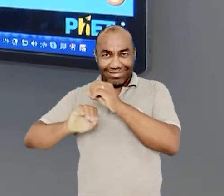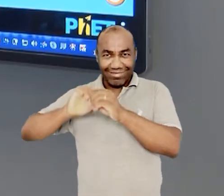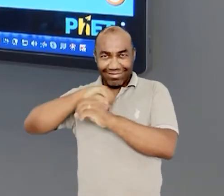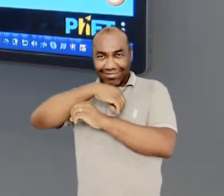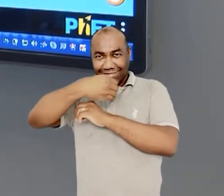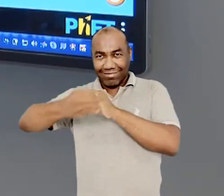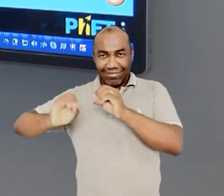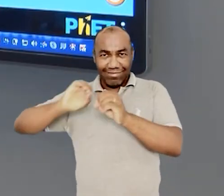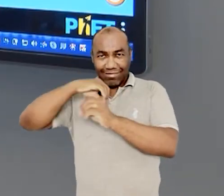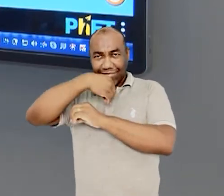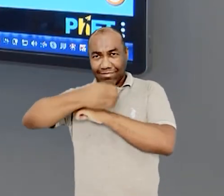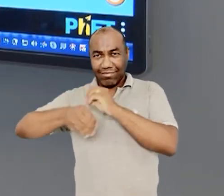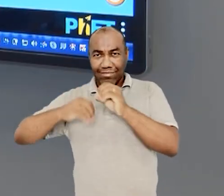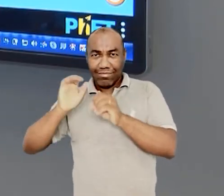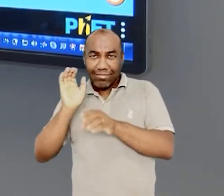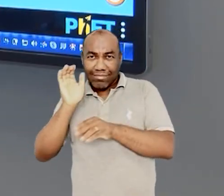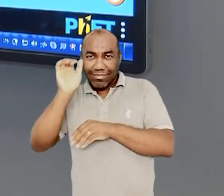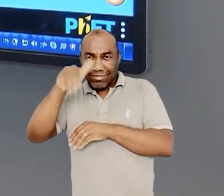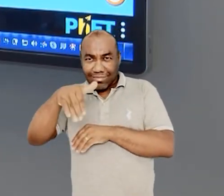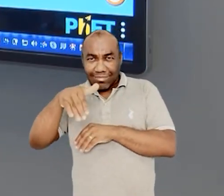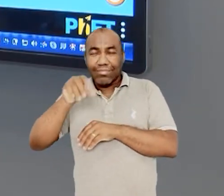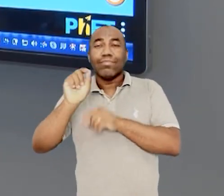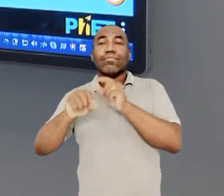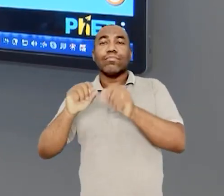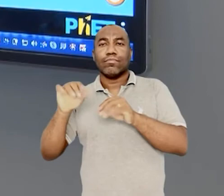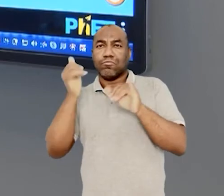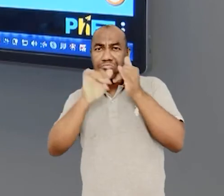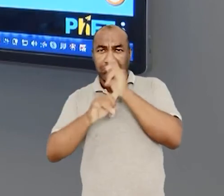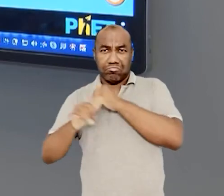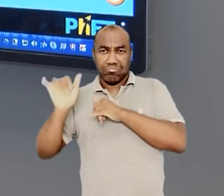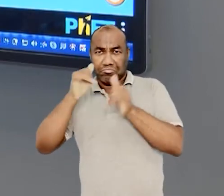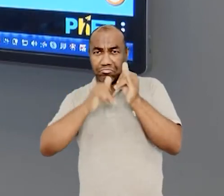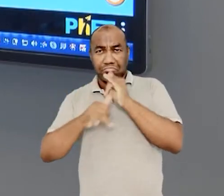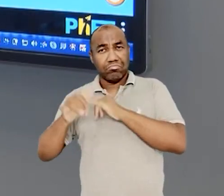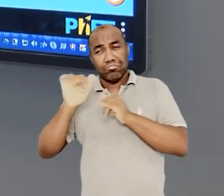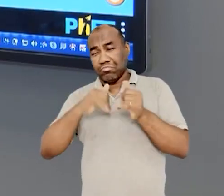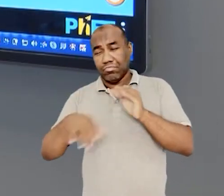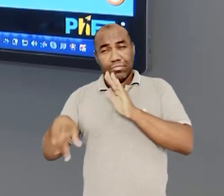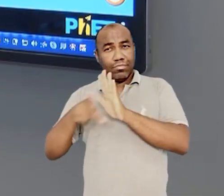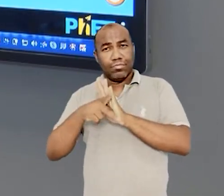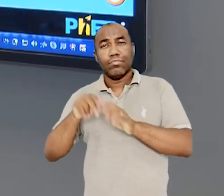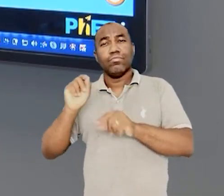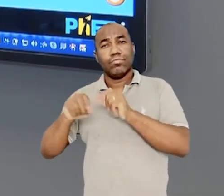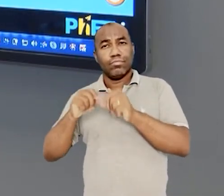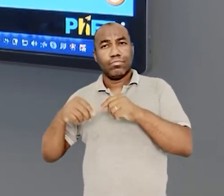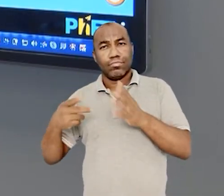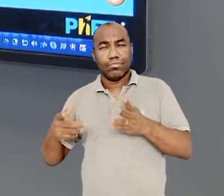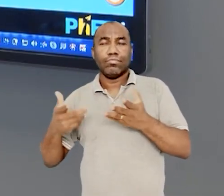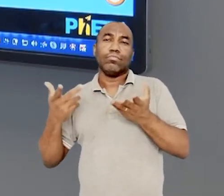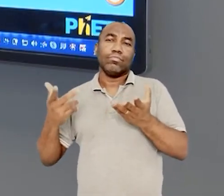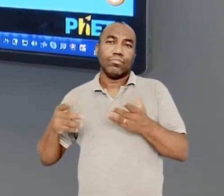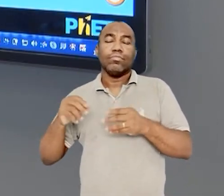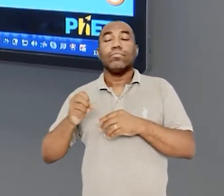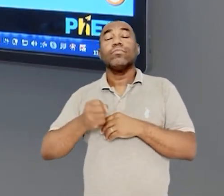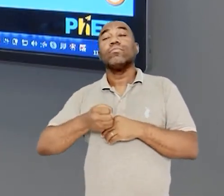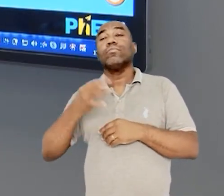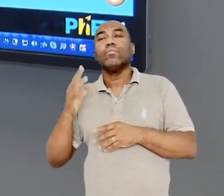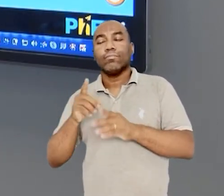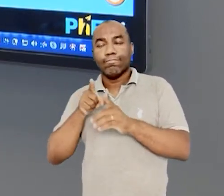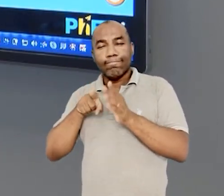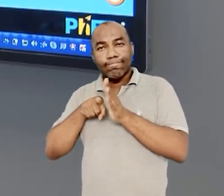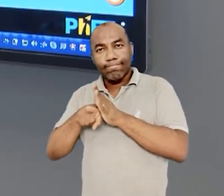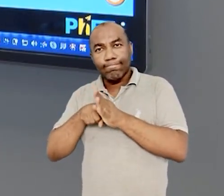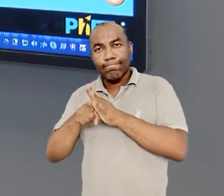determinado intervalo de tempo. Intensidade de corrente elétrica é a quantidade de cargas elétricas por segundo.